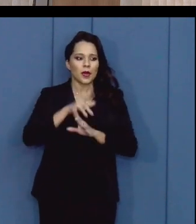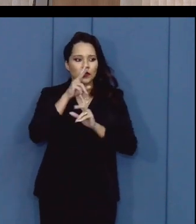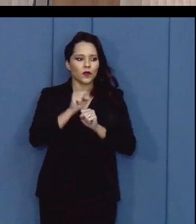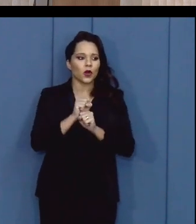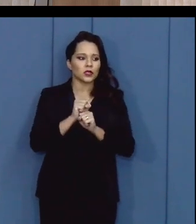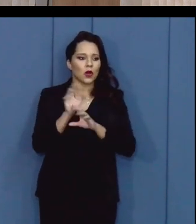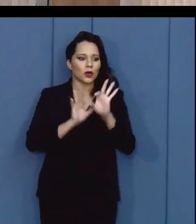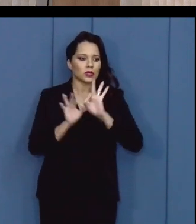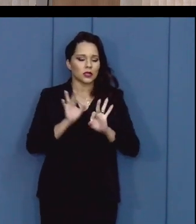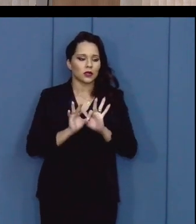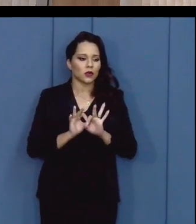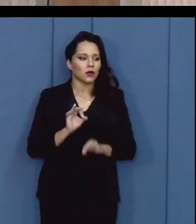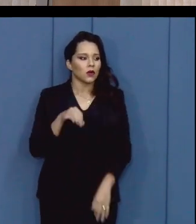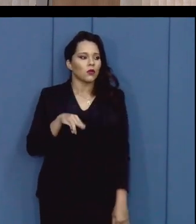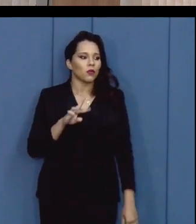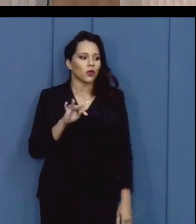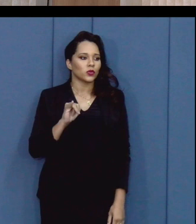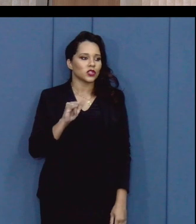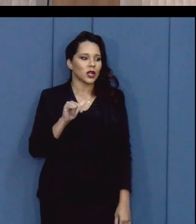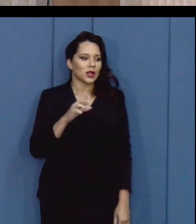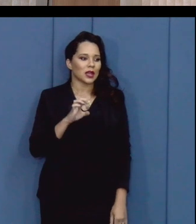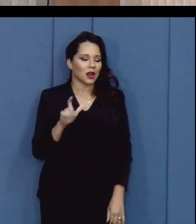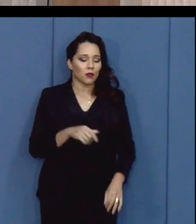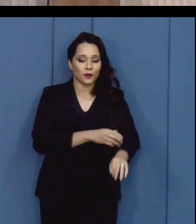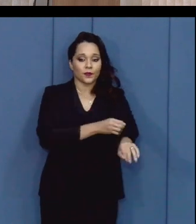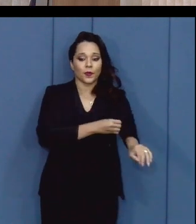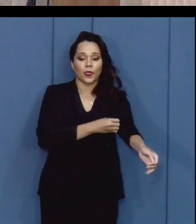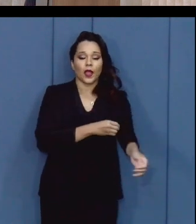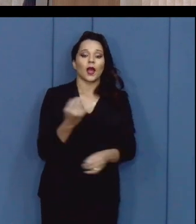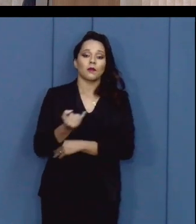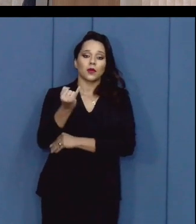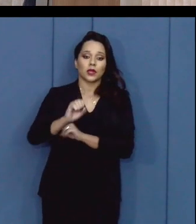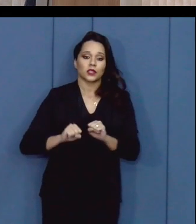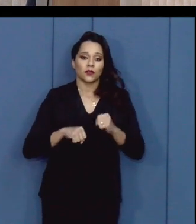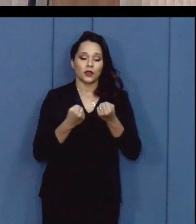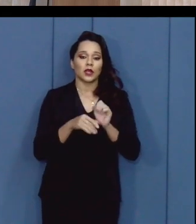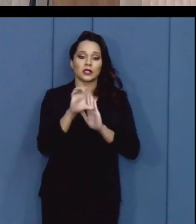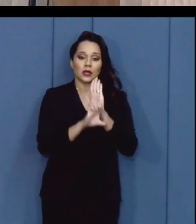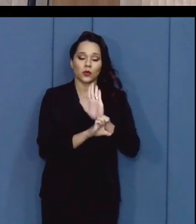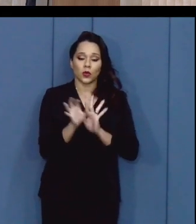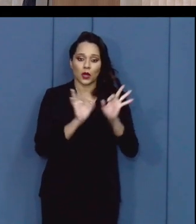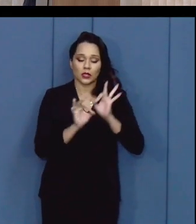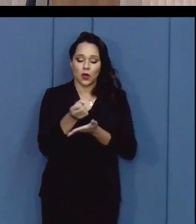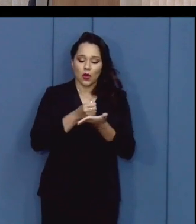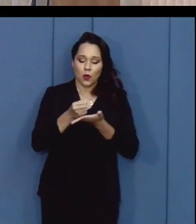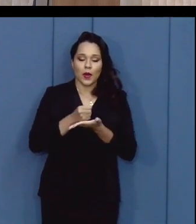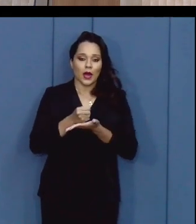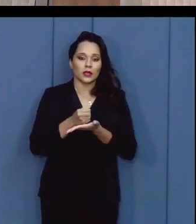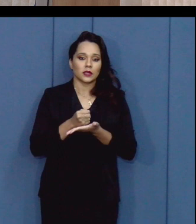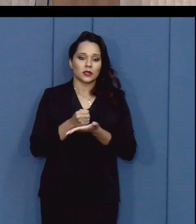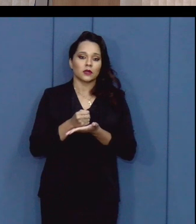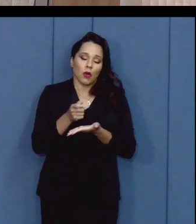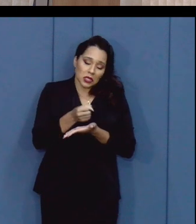as organizações multilaterais. É muito importante defender o estatuto da organização com base nos seus